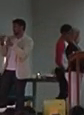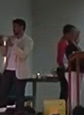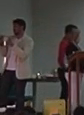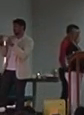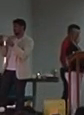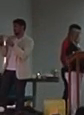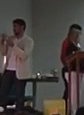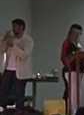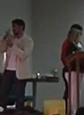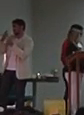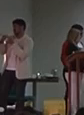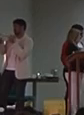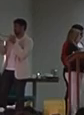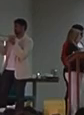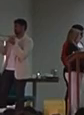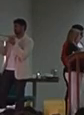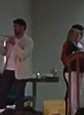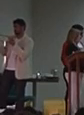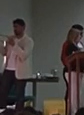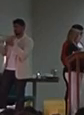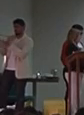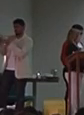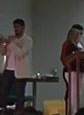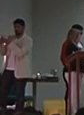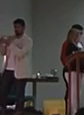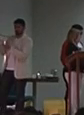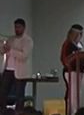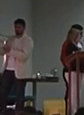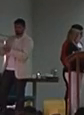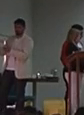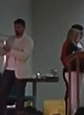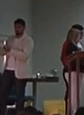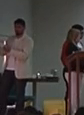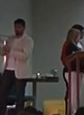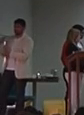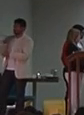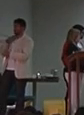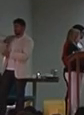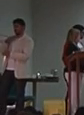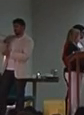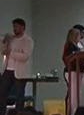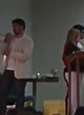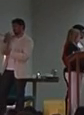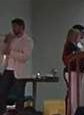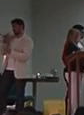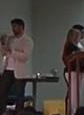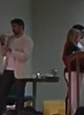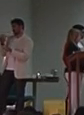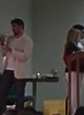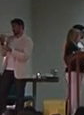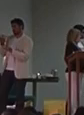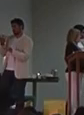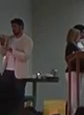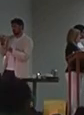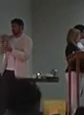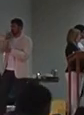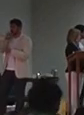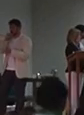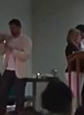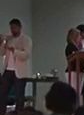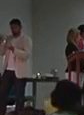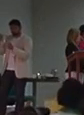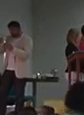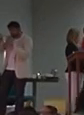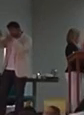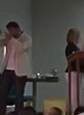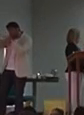parece muito clara? Se a senhora é da gestão, não pode negar qualquer tipo de indagação sobre ela, sob